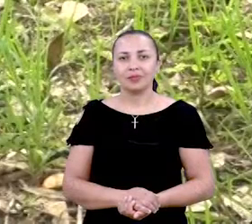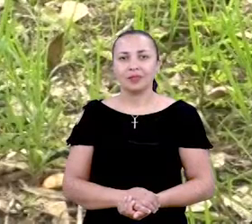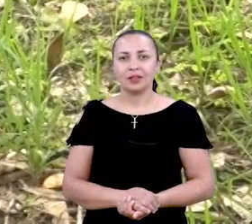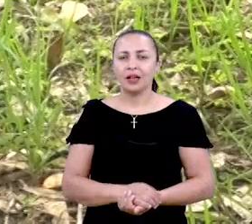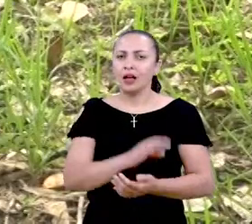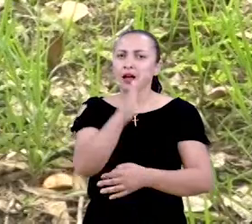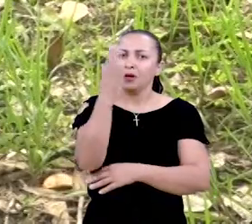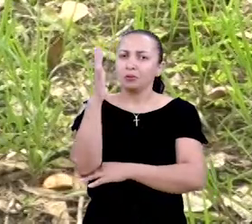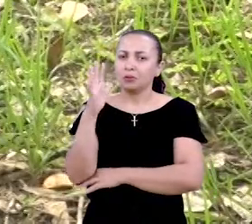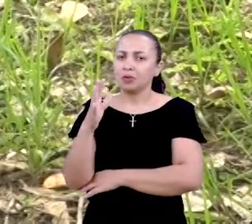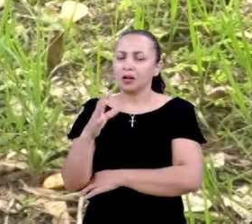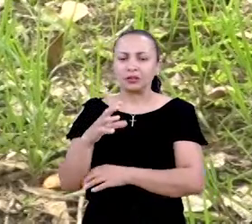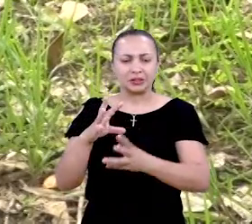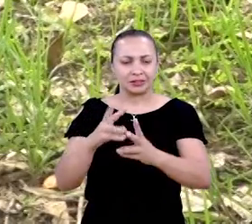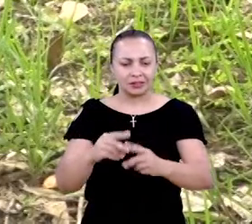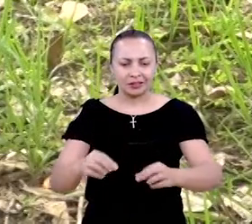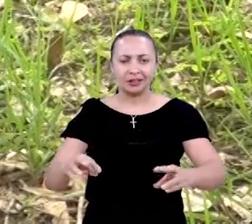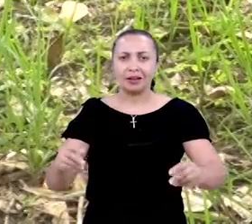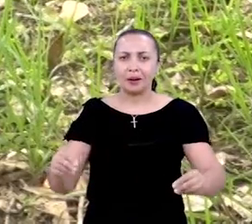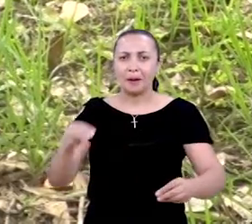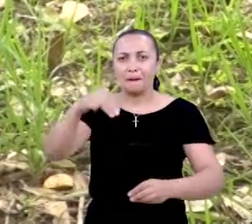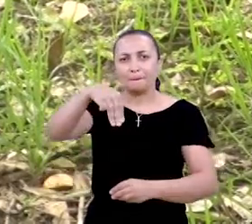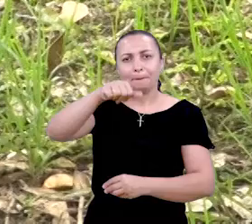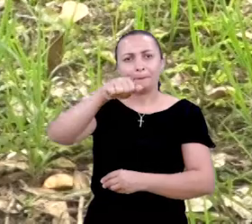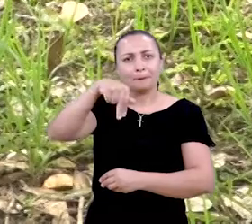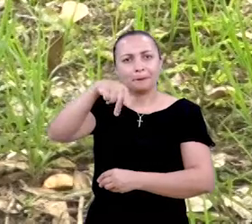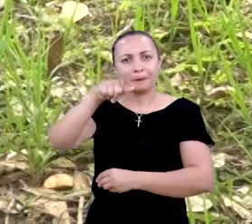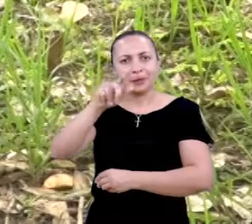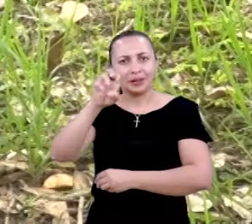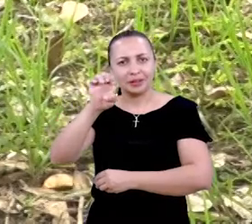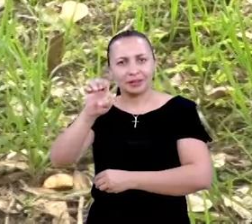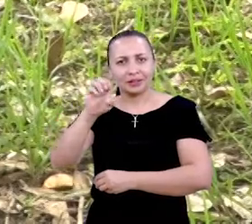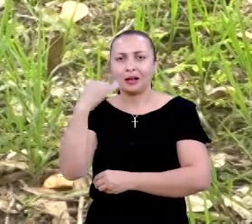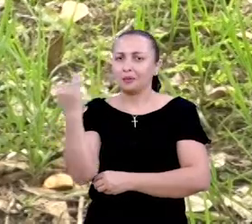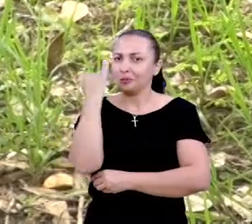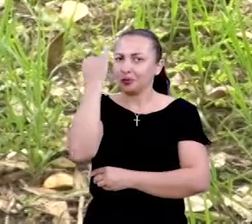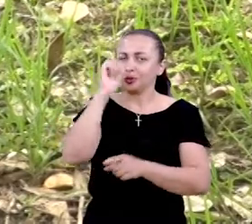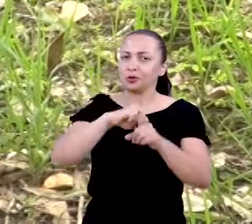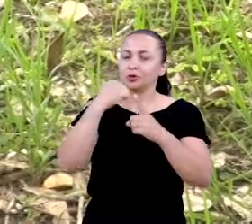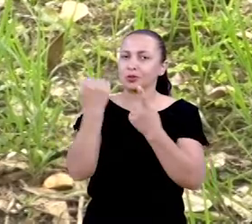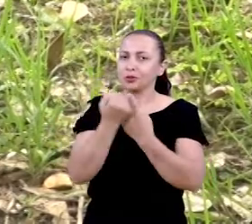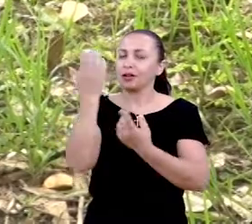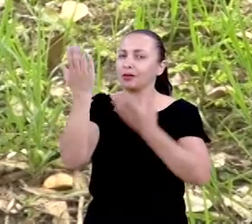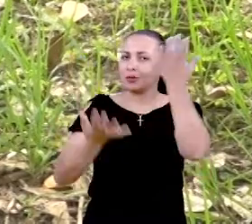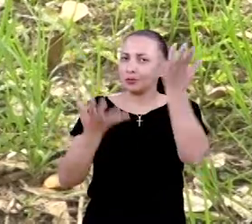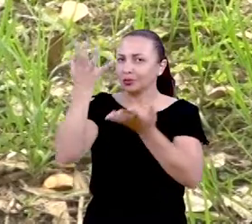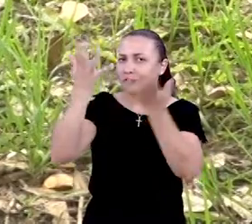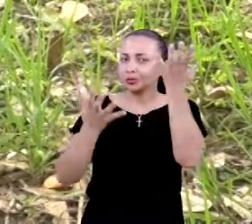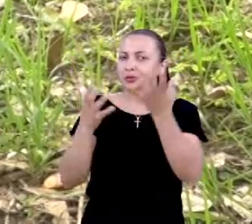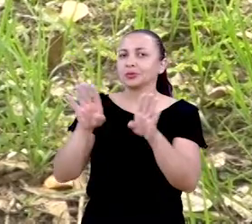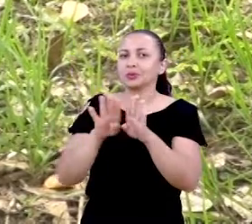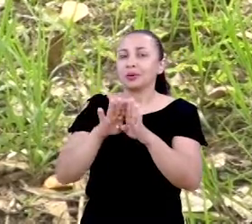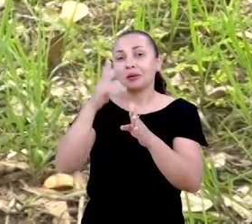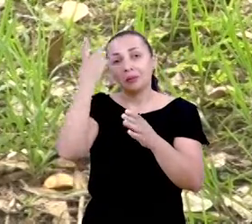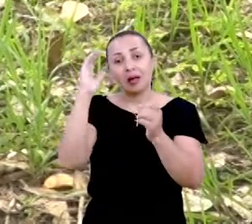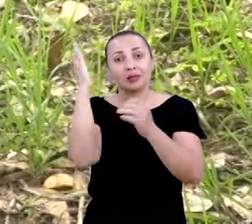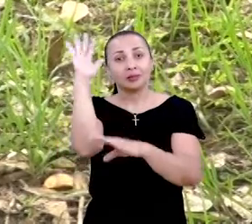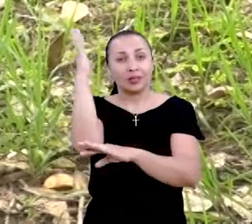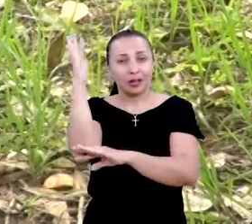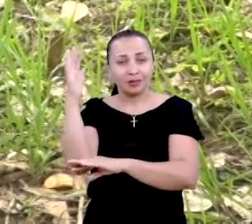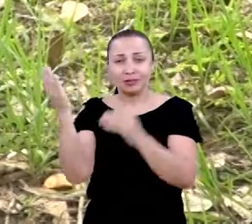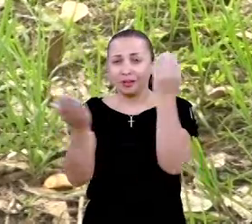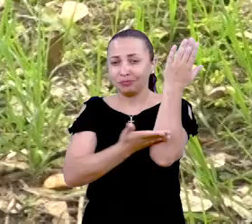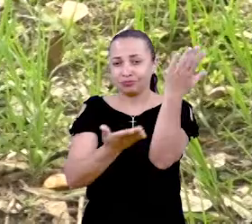O manguezal é um ecossistema de extrema importância ecológica, social e econômica. Mas os impactos do desmatamento,